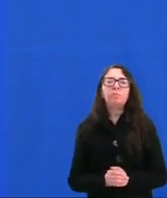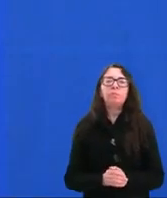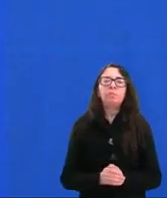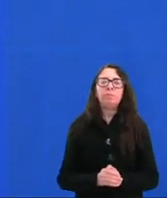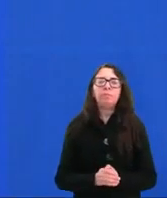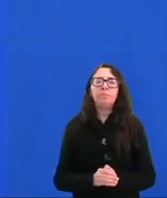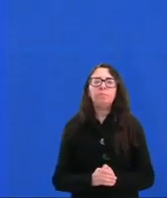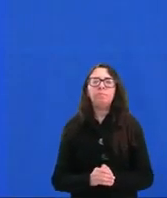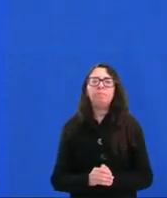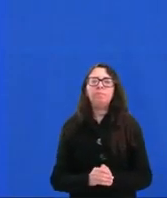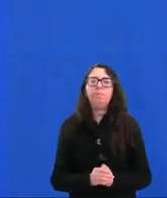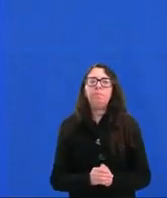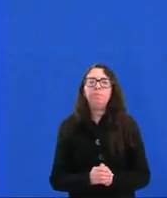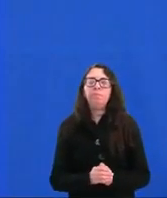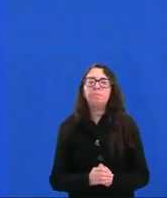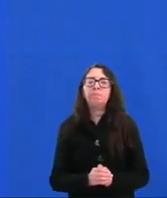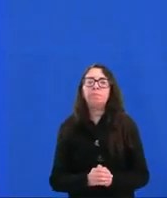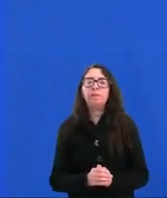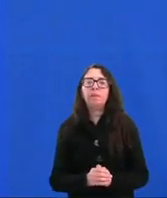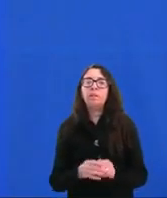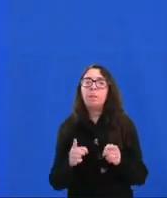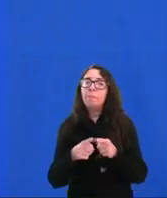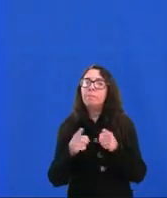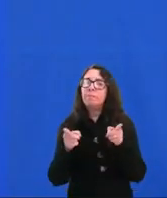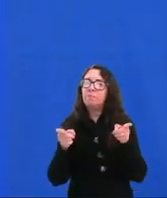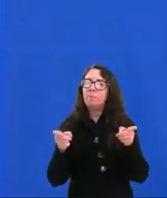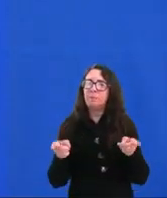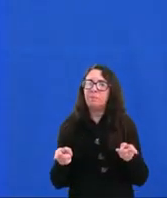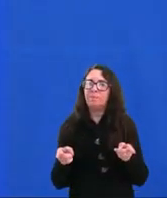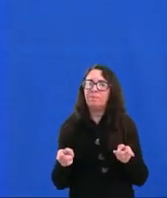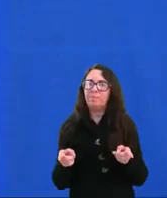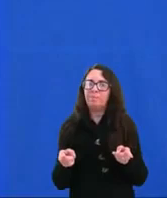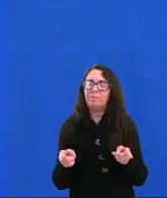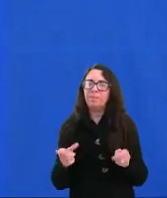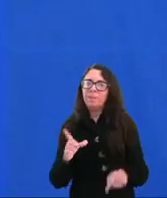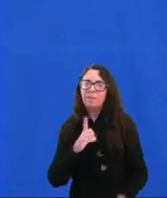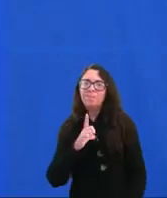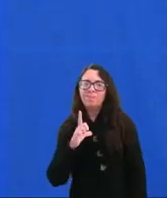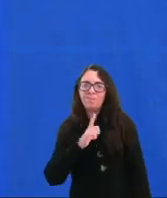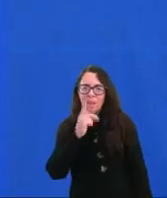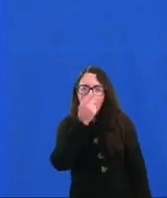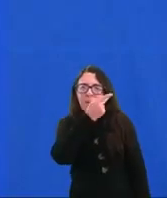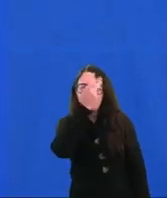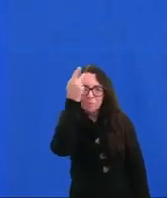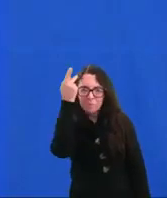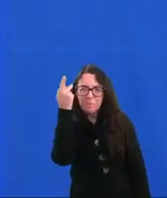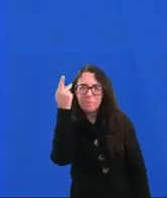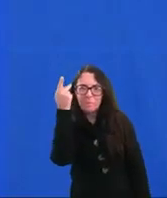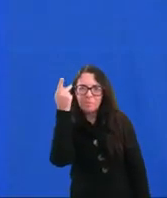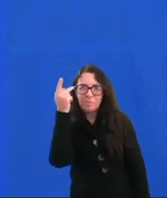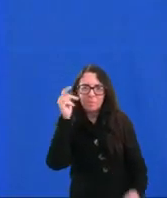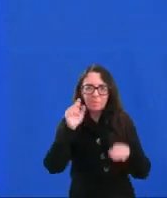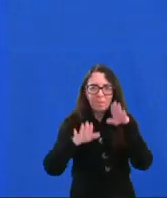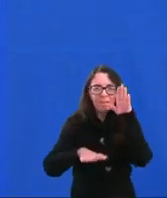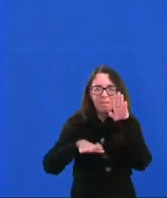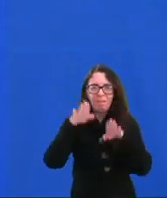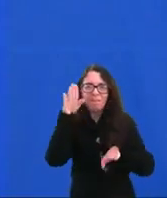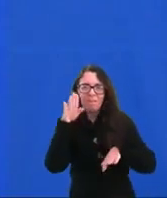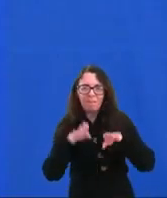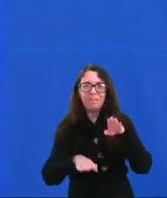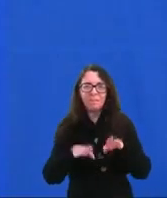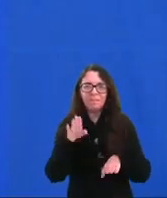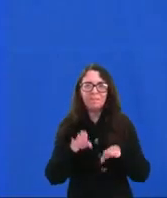nos centramos no homem. Quando a gente quanto é uma igreja que se centra no homem, né,